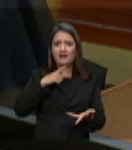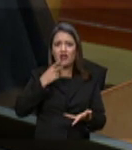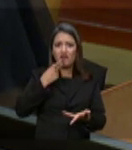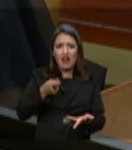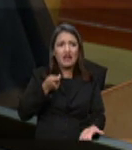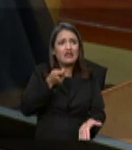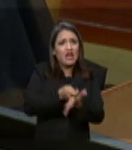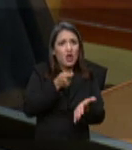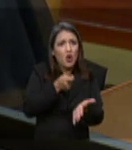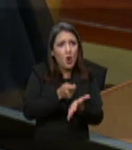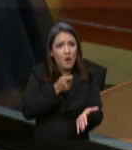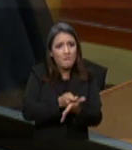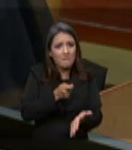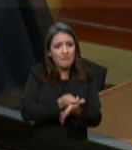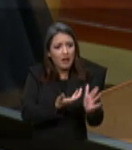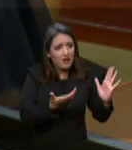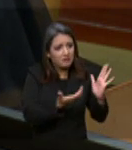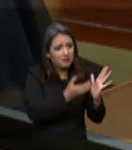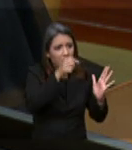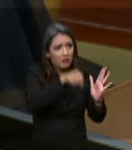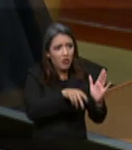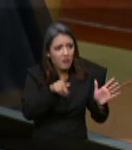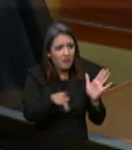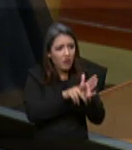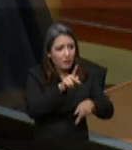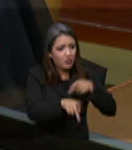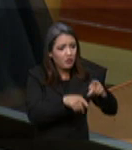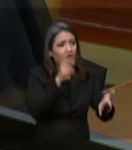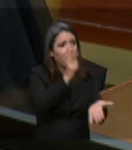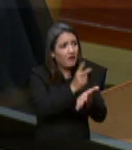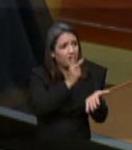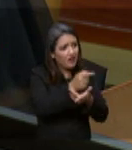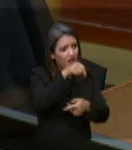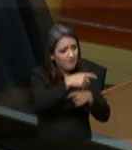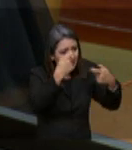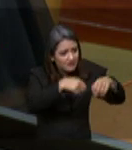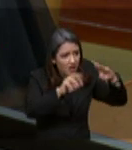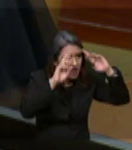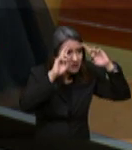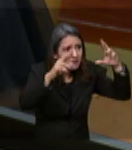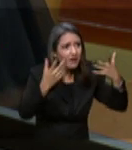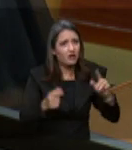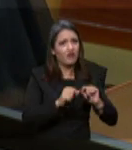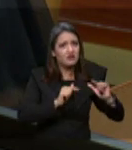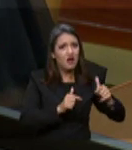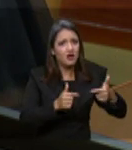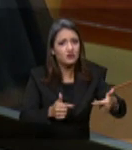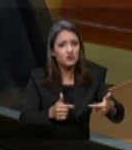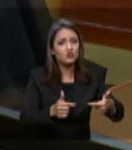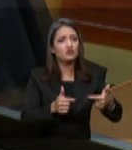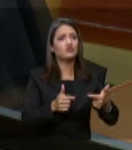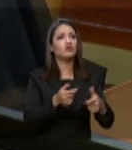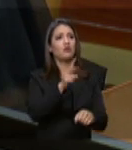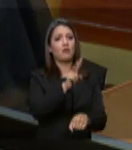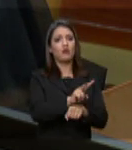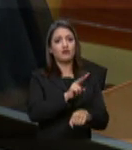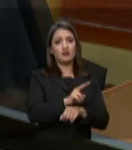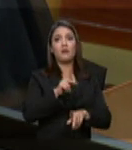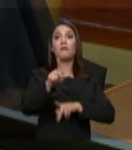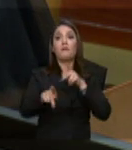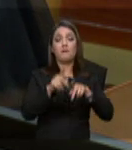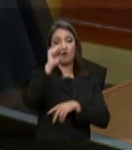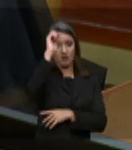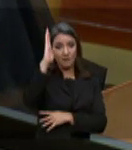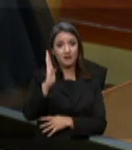cobrar de uma instituição respeitada a casa do povo que assim se mantenha respeitar respeitava e preserva de couro que o